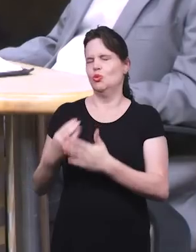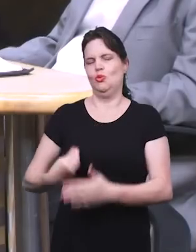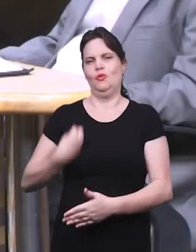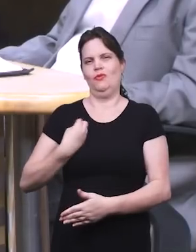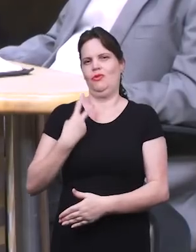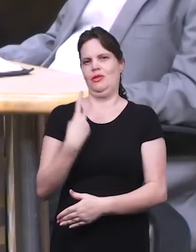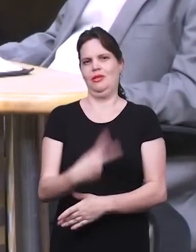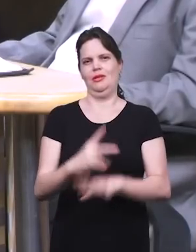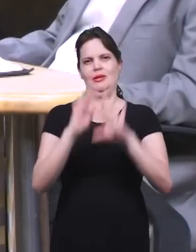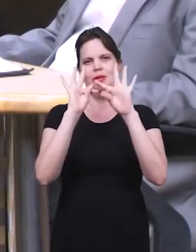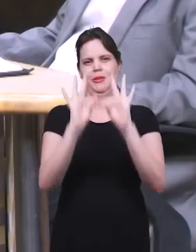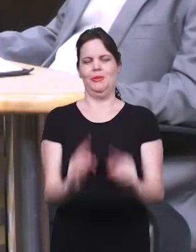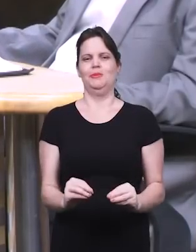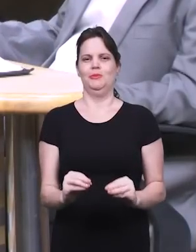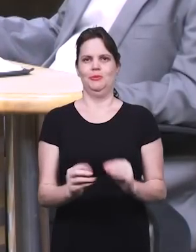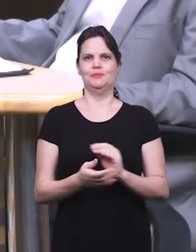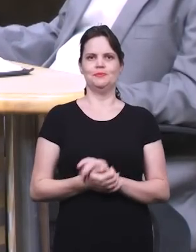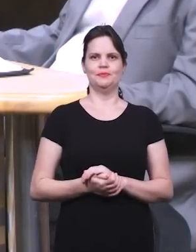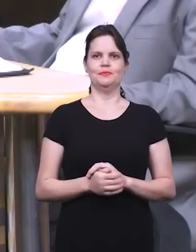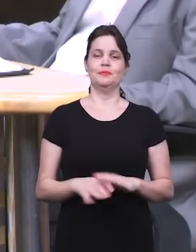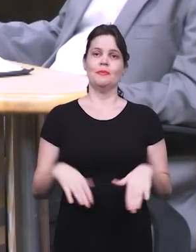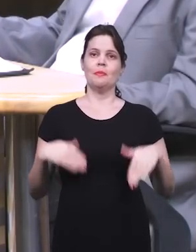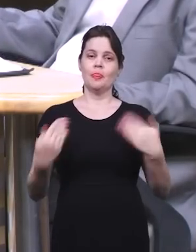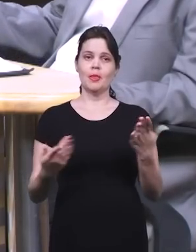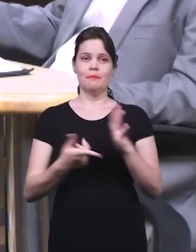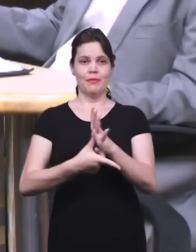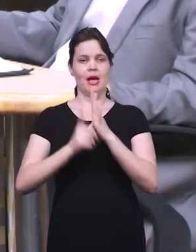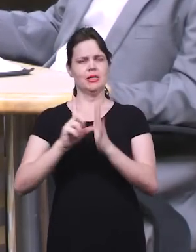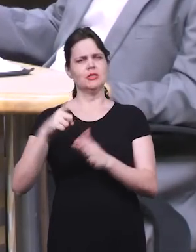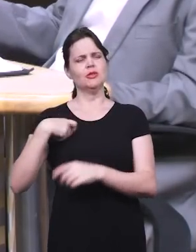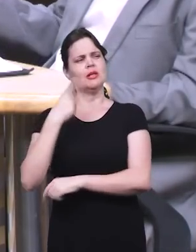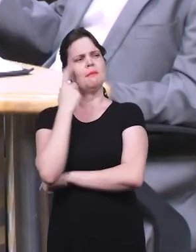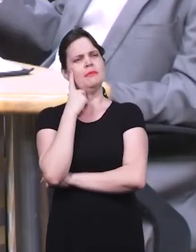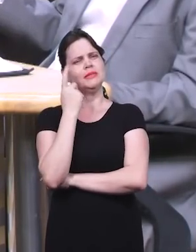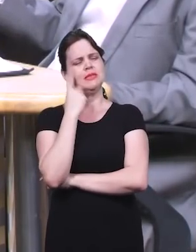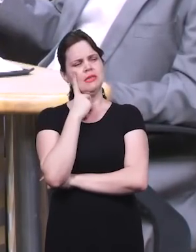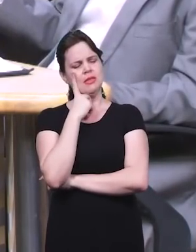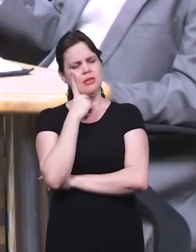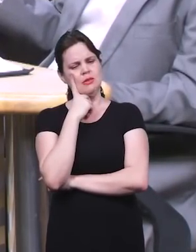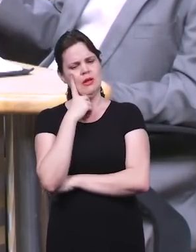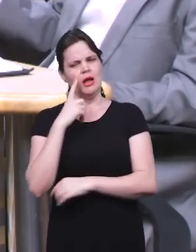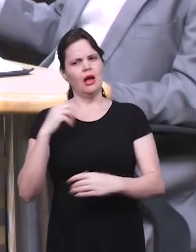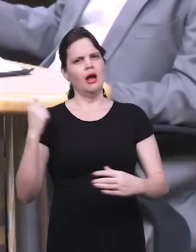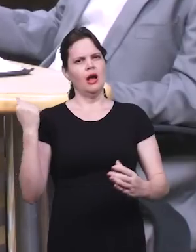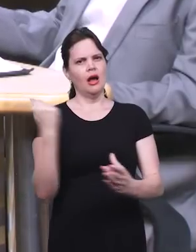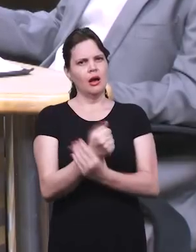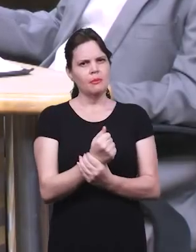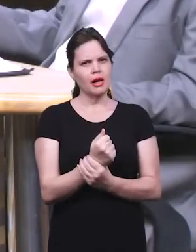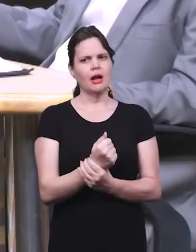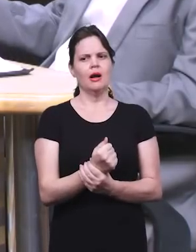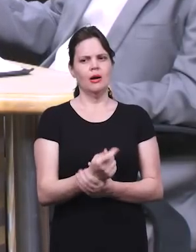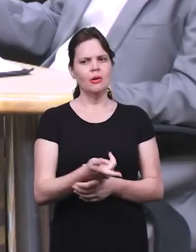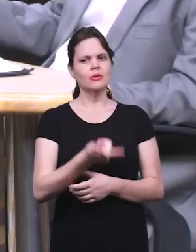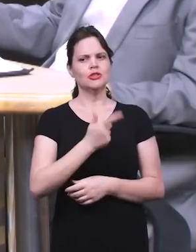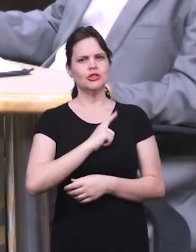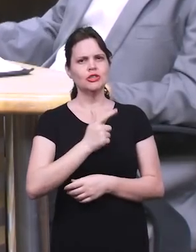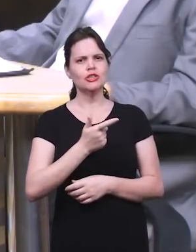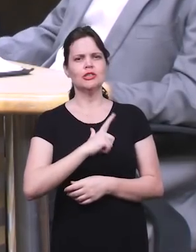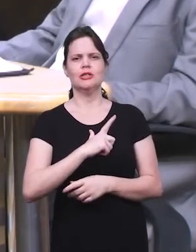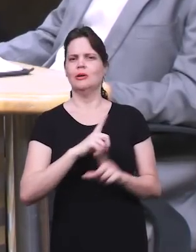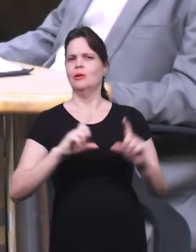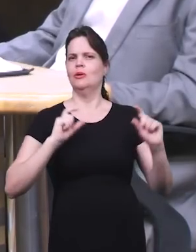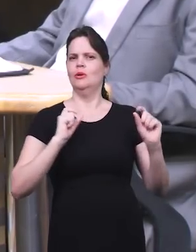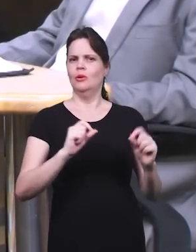toda a sua jornada. Né? E Josias, nós estávamos aqui comentando, a luta de Abraão pela bênção da